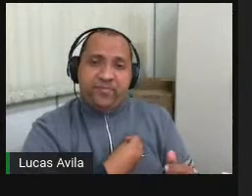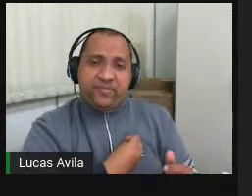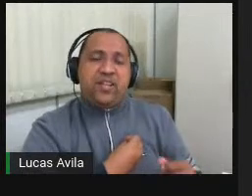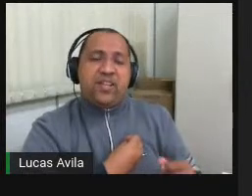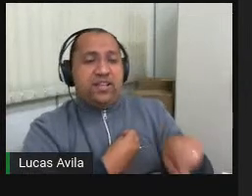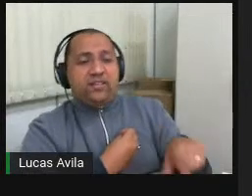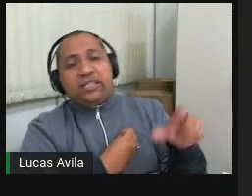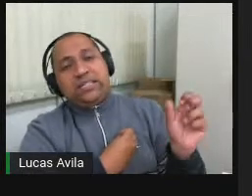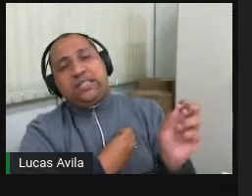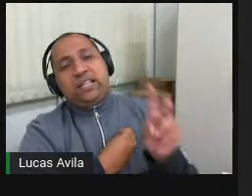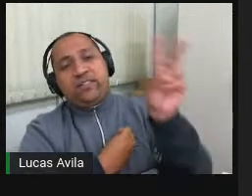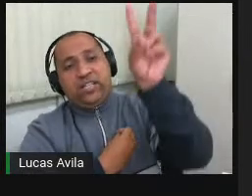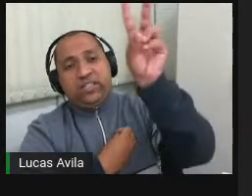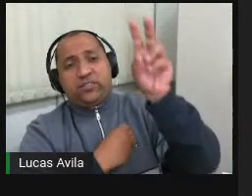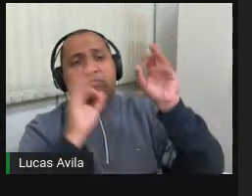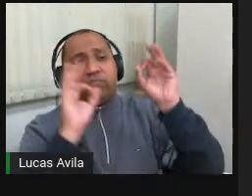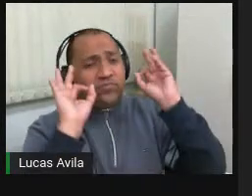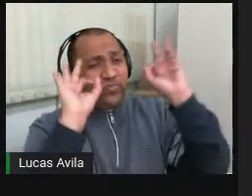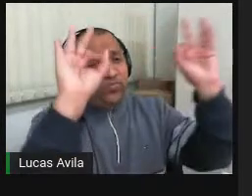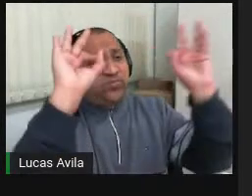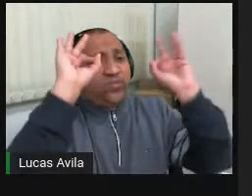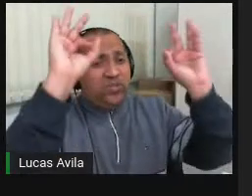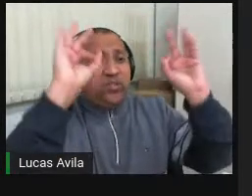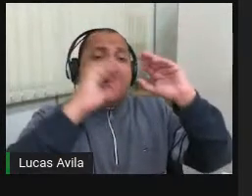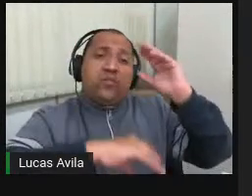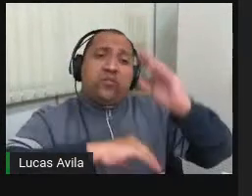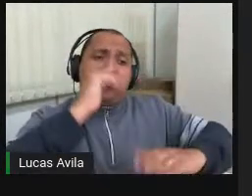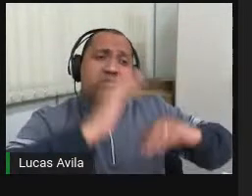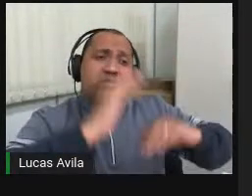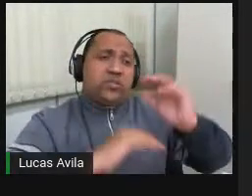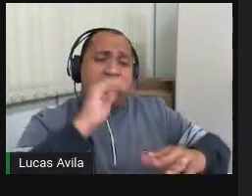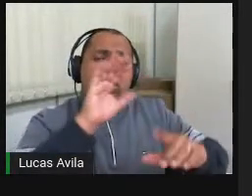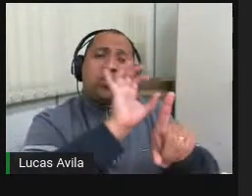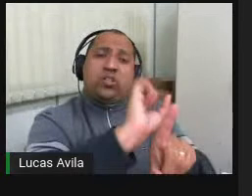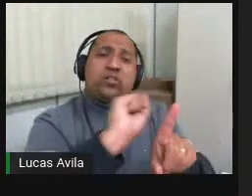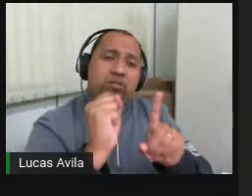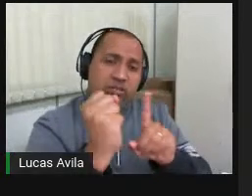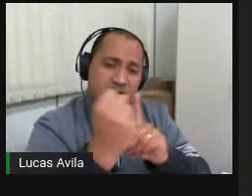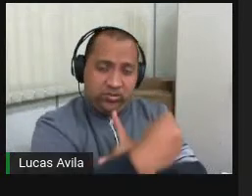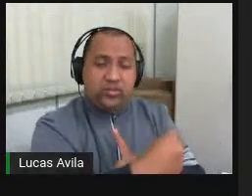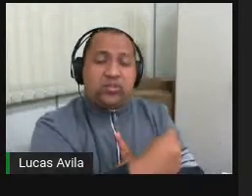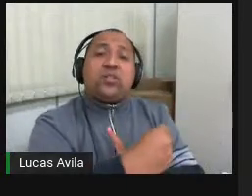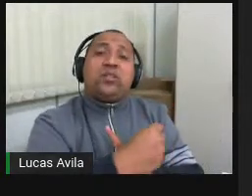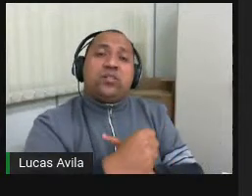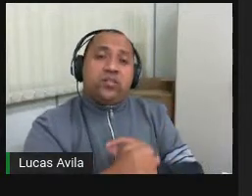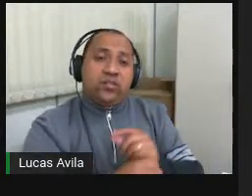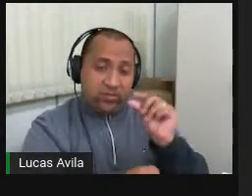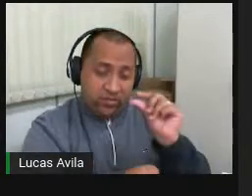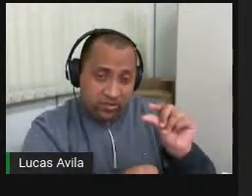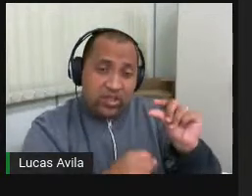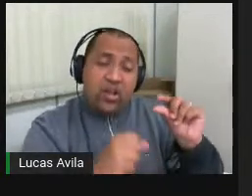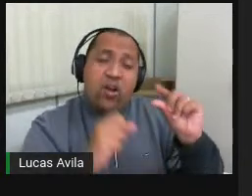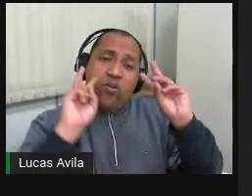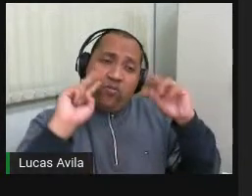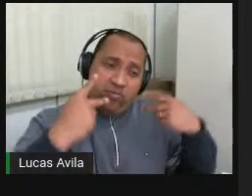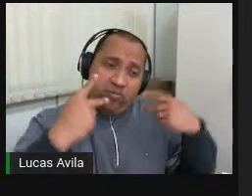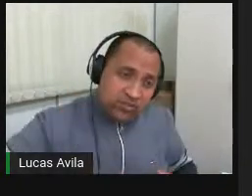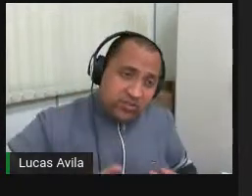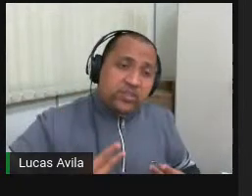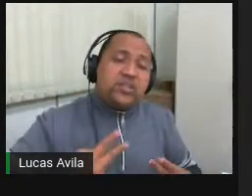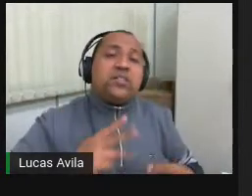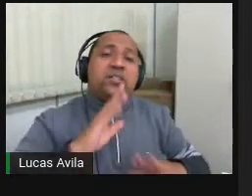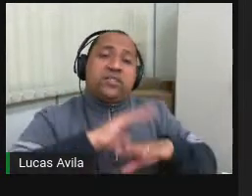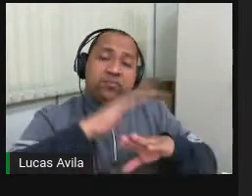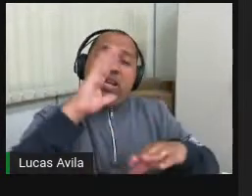valores essenciais para a edificação de uma sociedade um pouco humana e mais